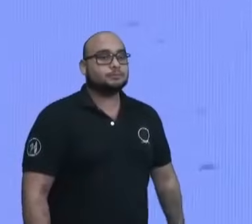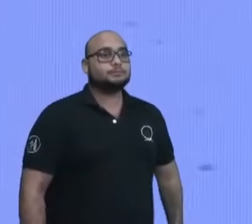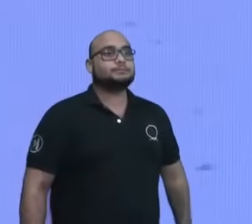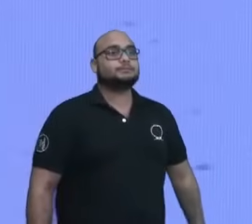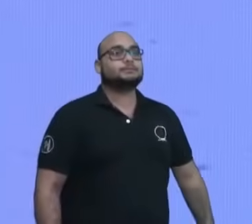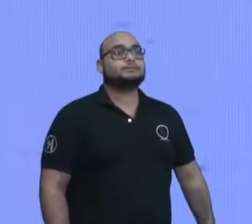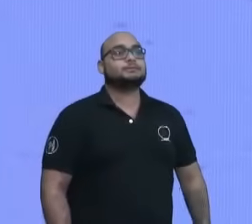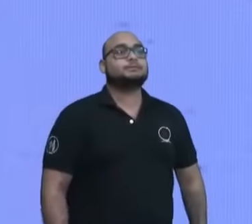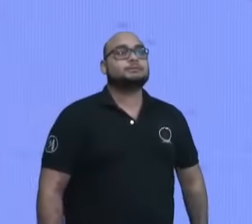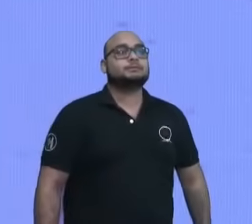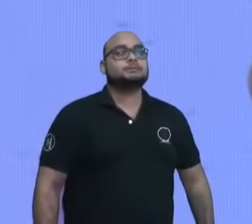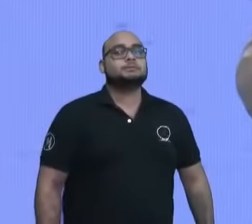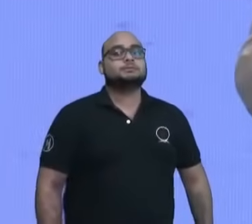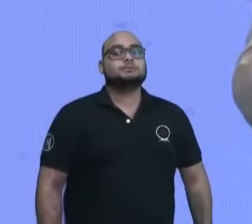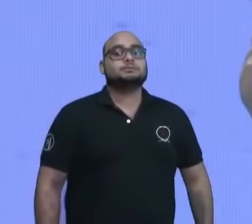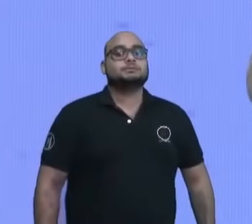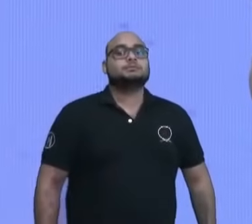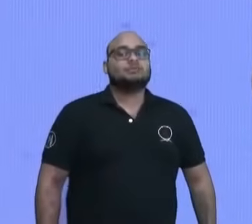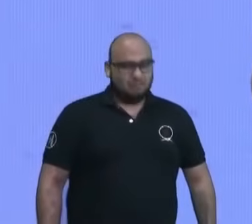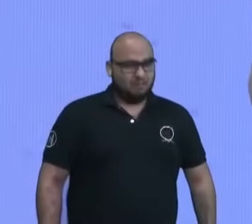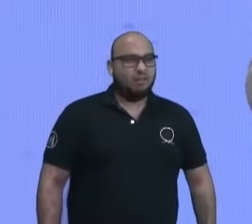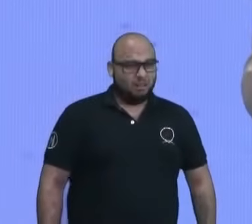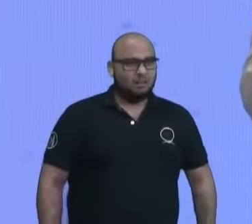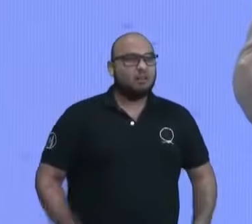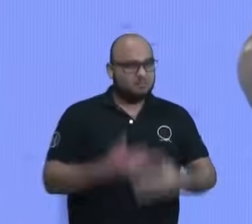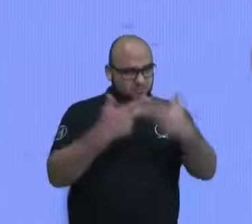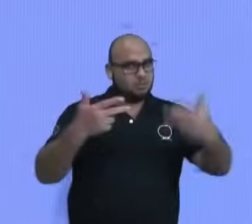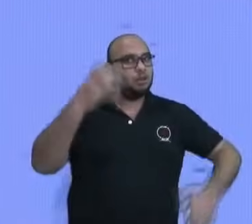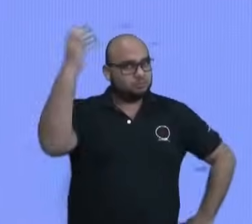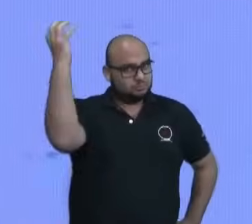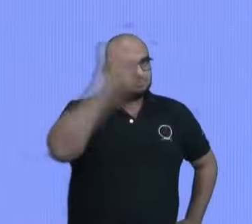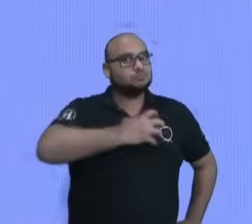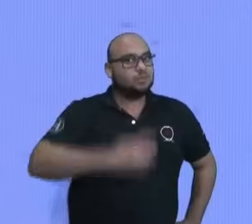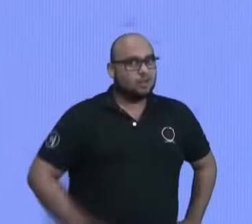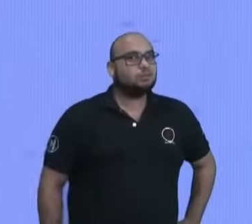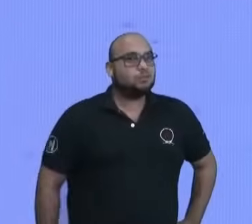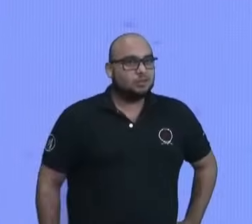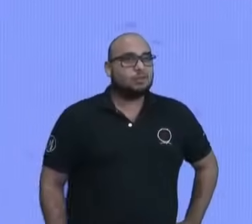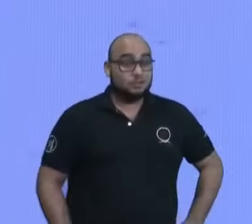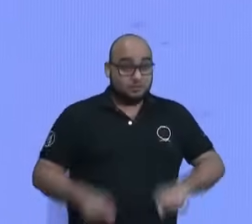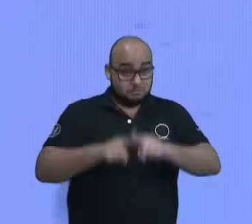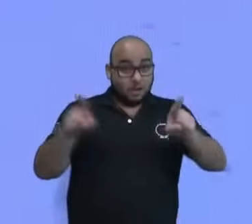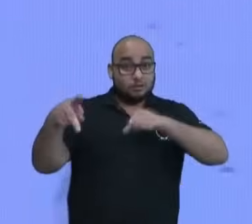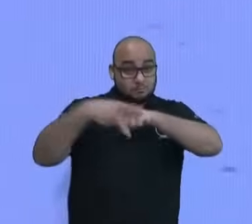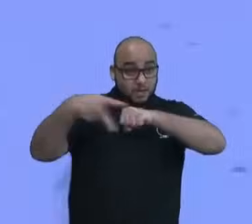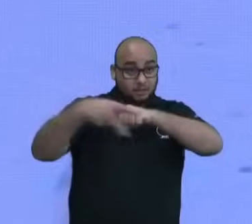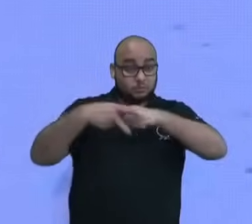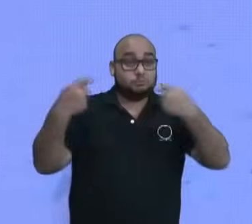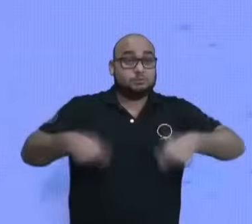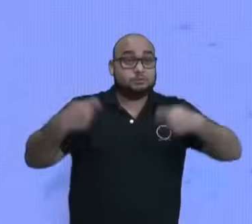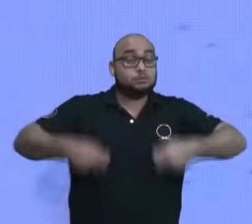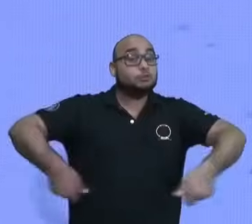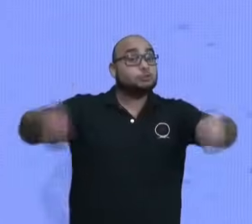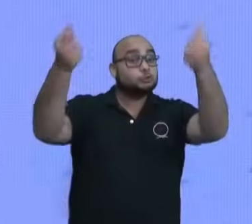destruído me irmão uma coisa tão séria que Pedro teve que dar satisfação à igreja atos 11 porque batizou Cornélio